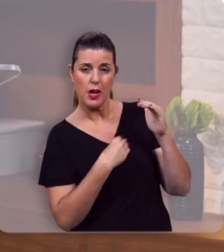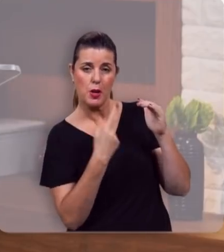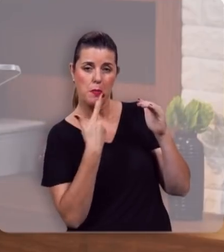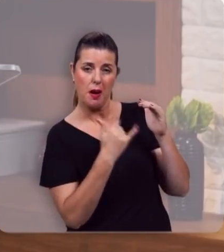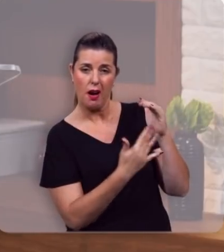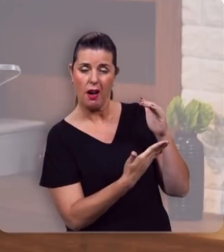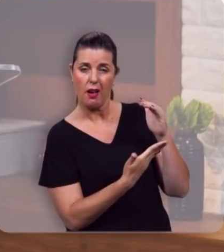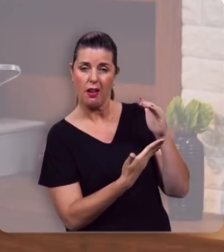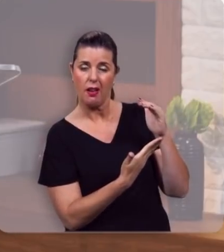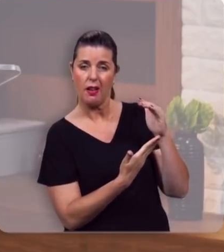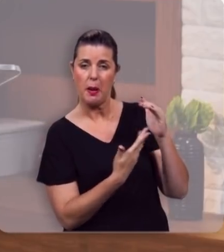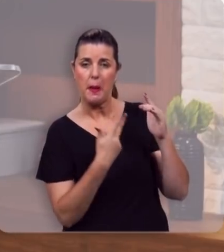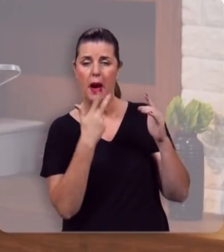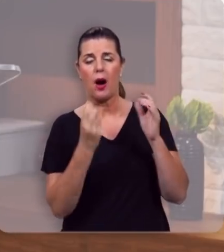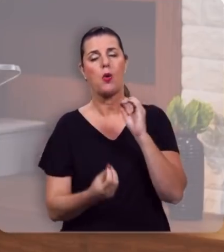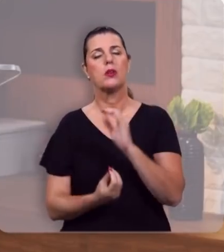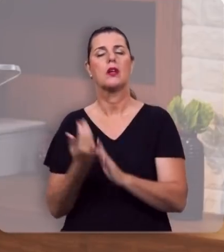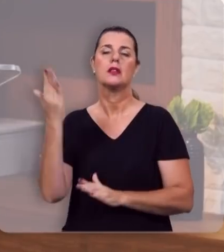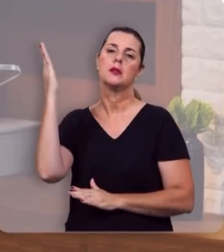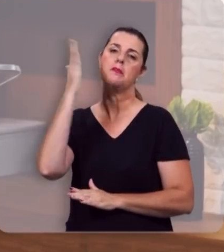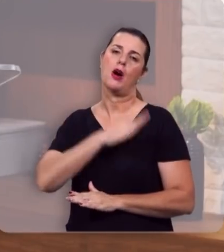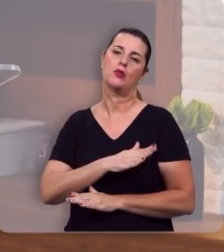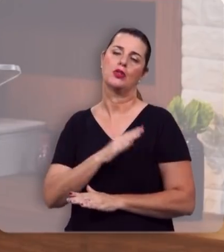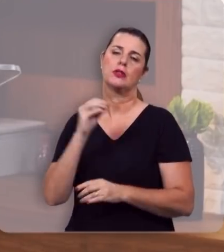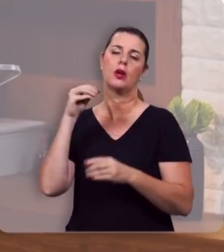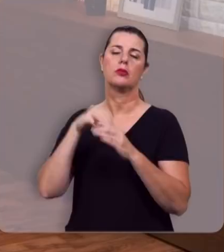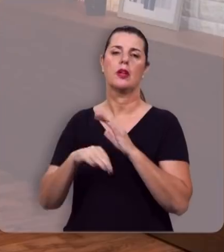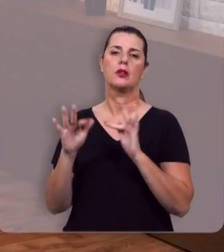pais, gera maldição na família.